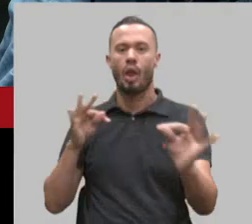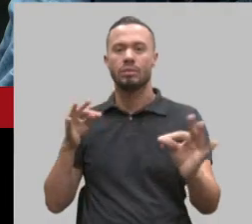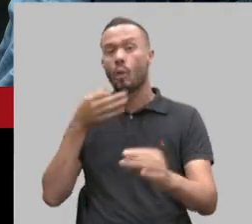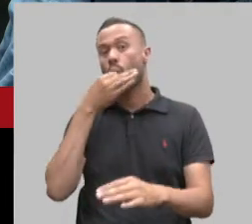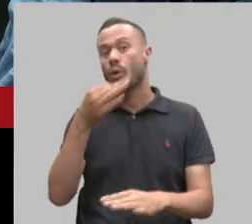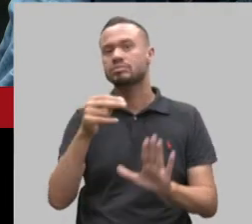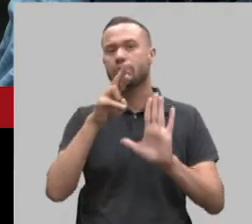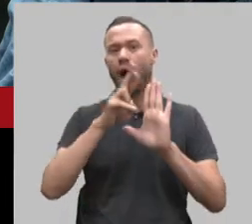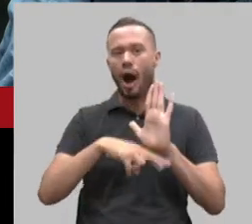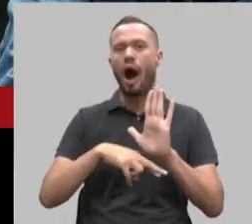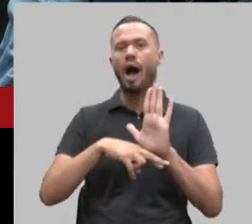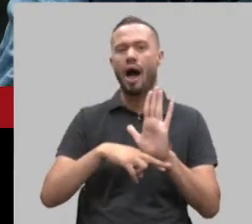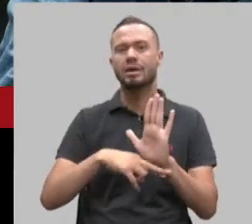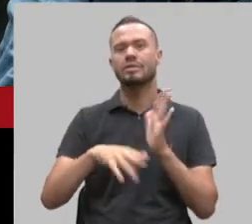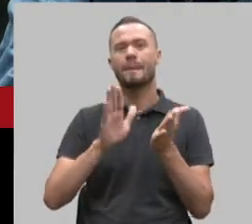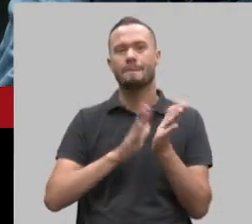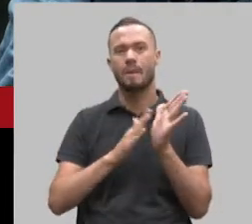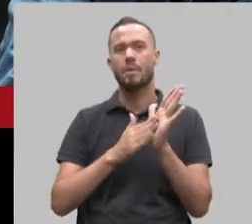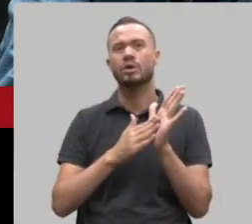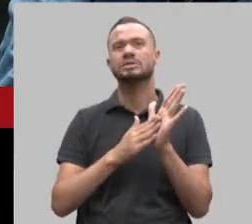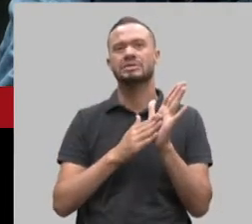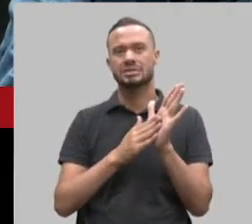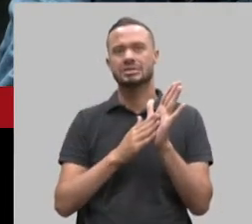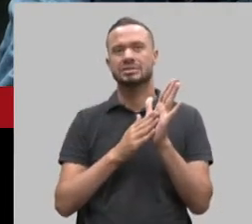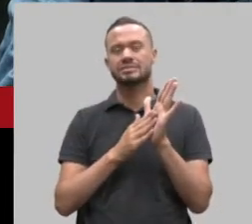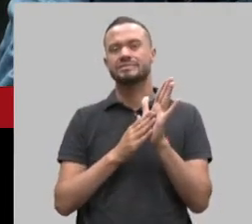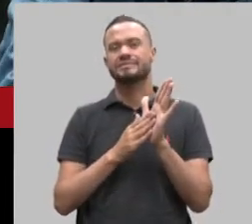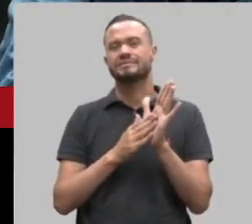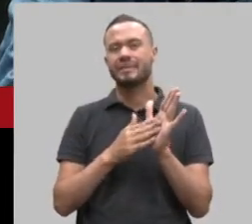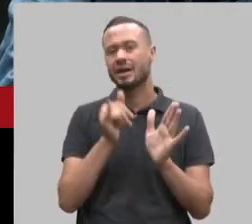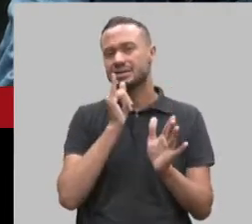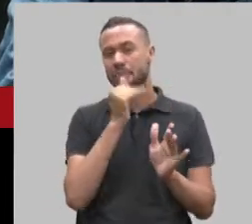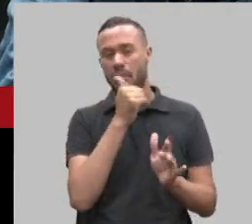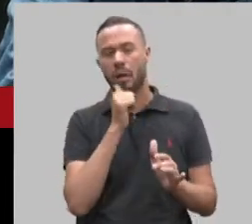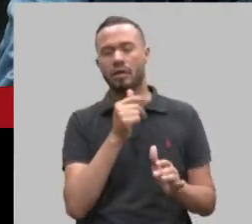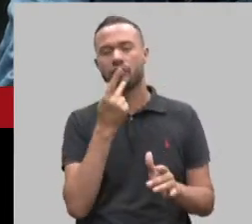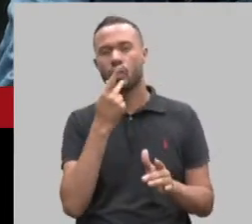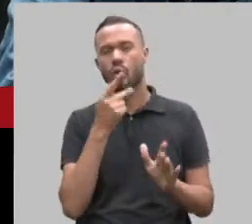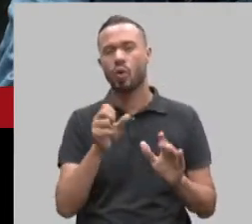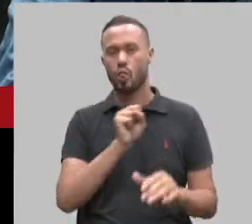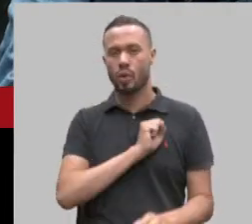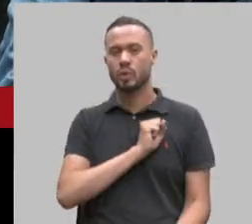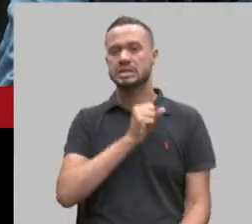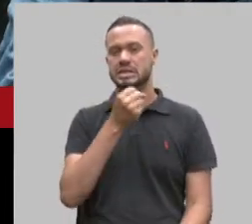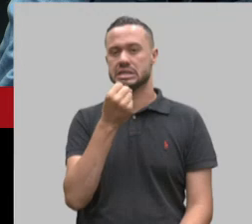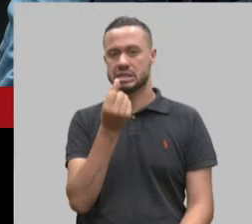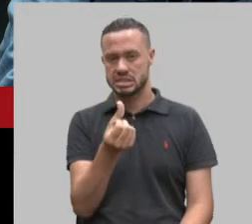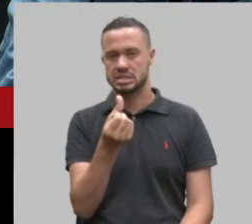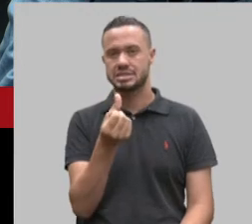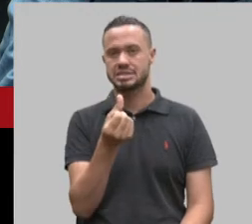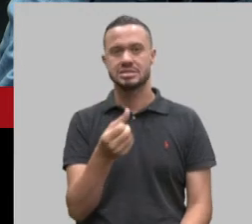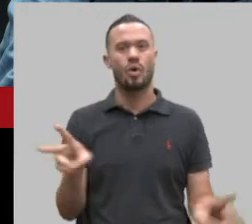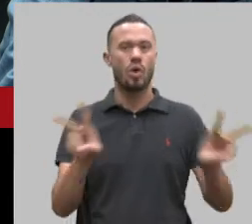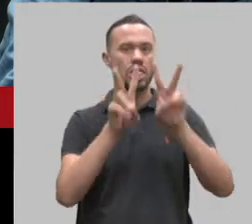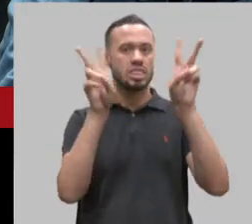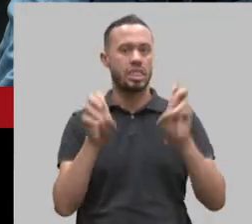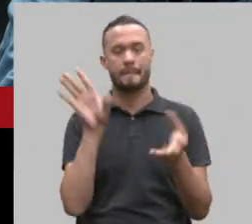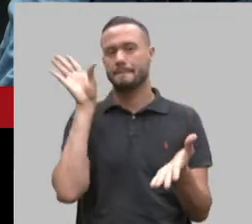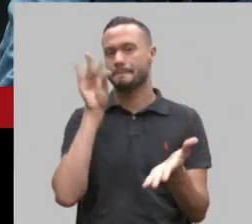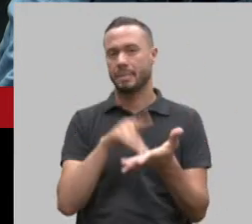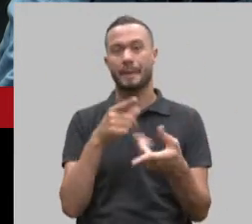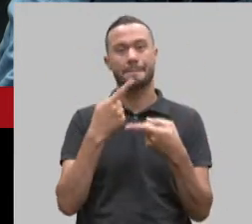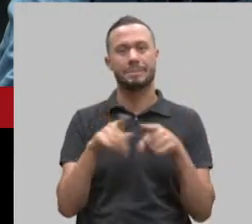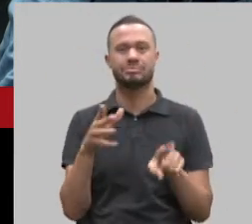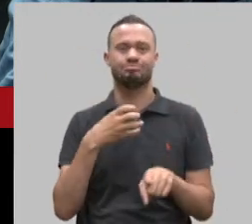tá mal redigida como por exemplo a luí disse a proposta seis do mesmo subtema aborda a mesma finalidade só que de uma maneira